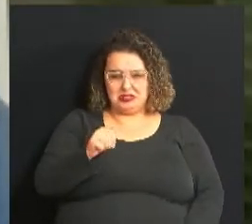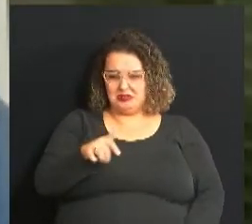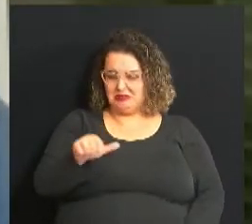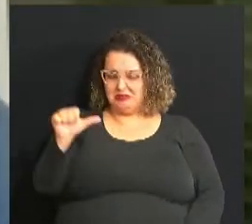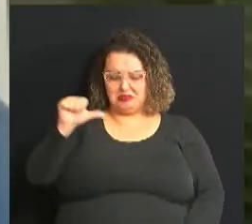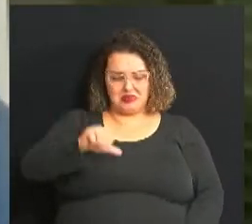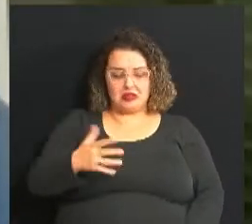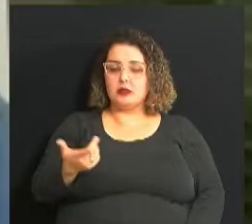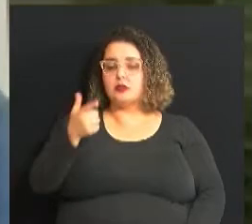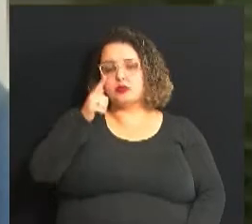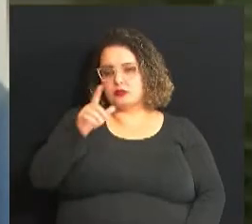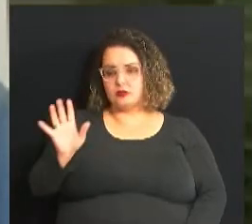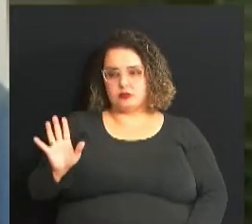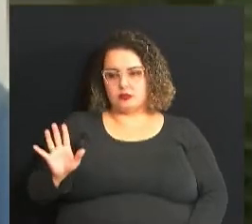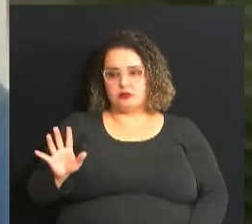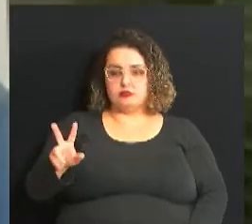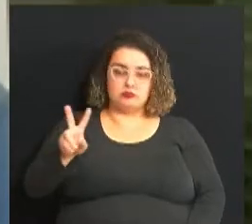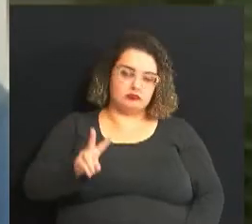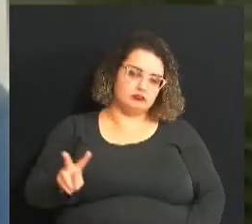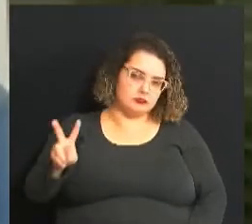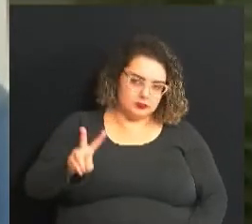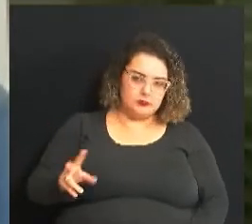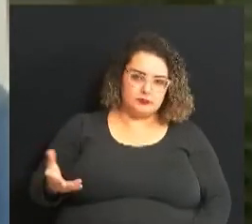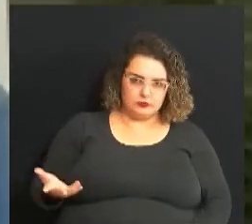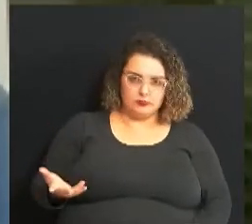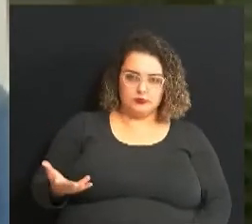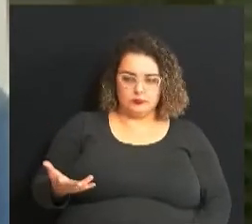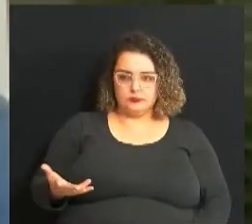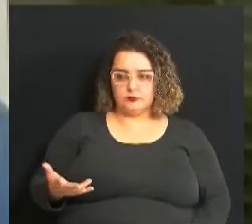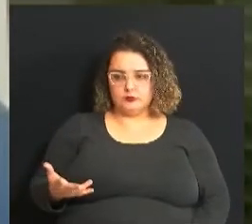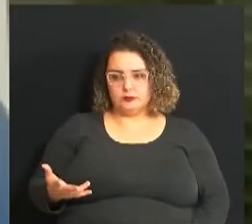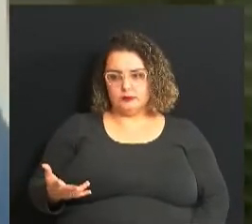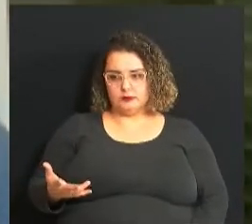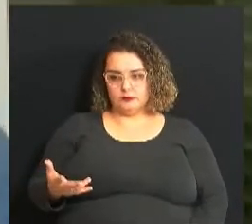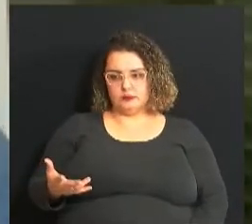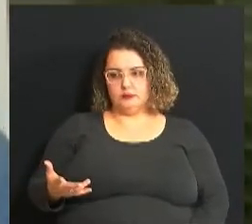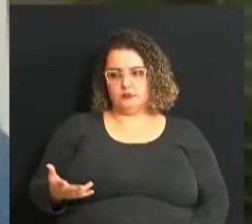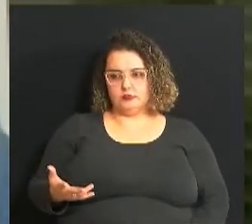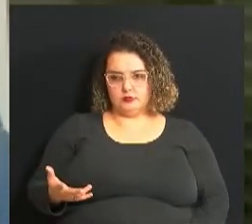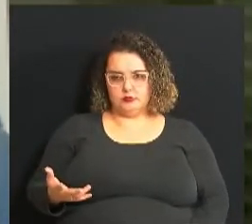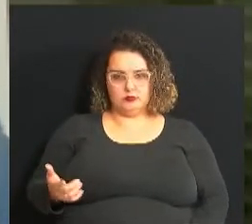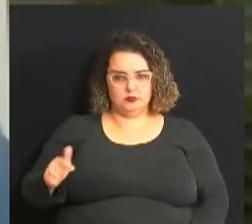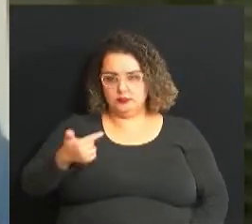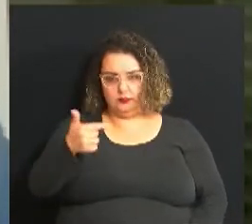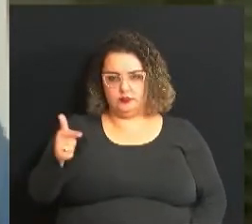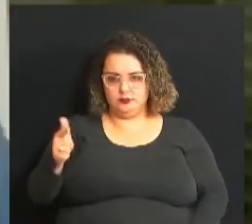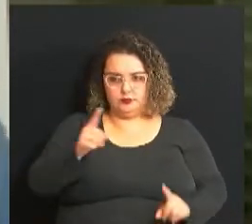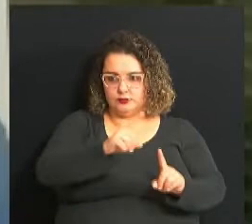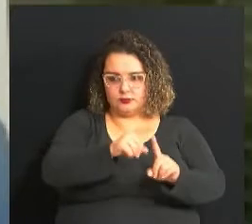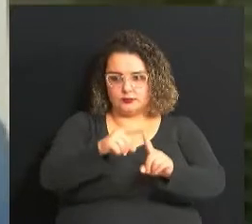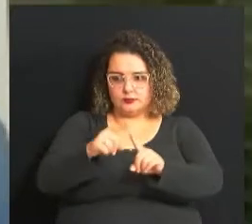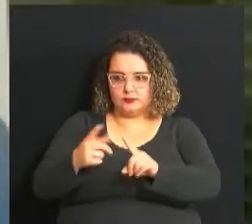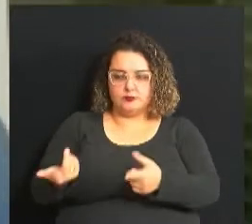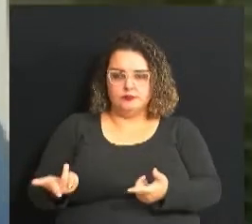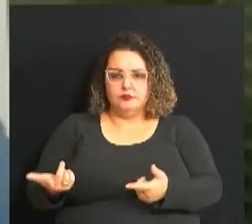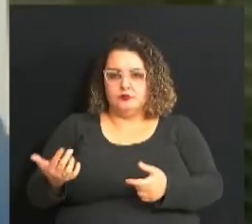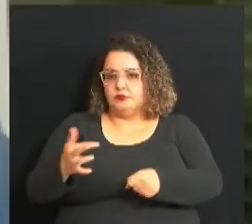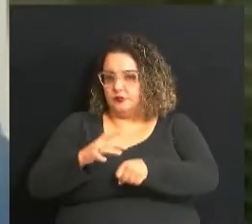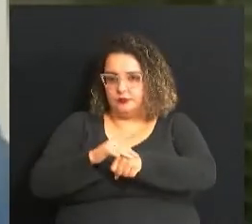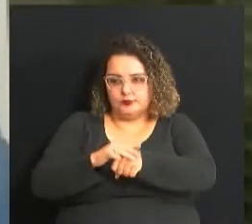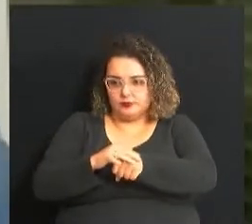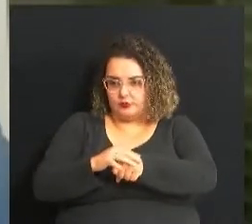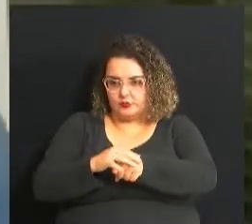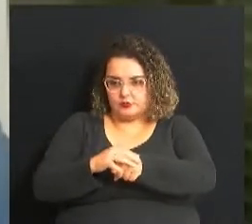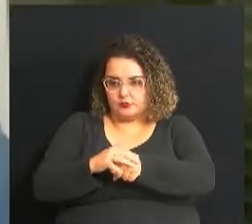para indivíduo que é normal, que ele não tem nenhum tipo de acometimento que impeça que